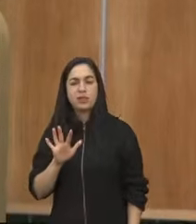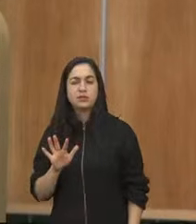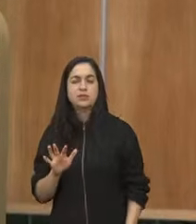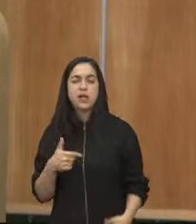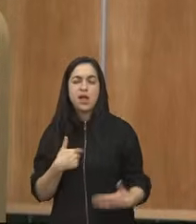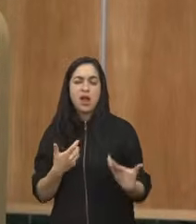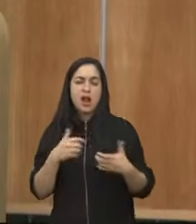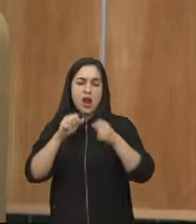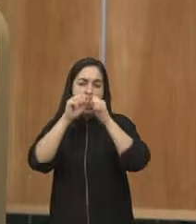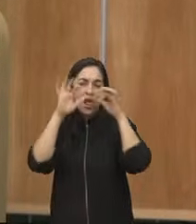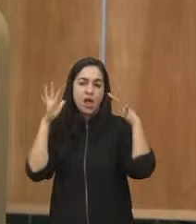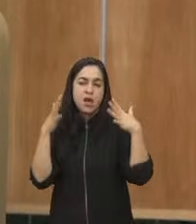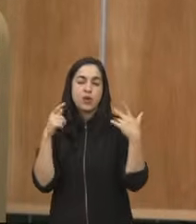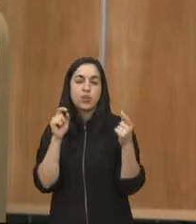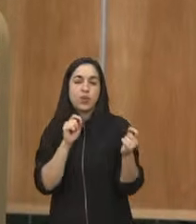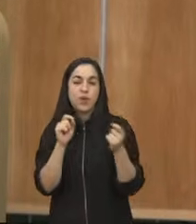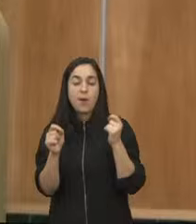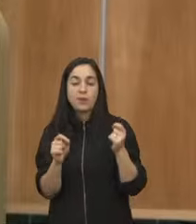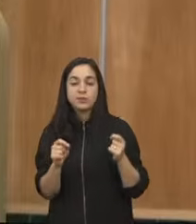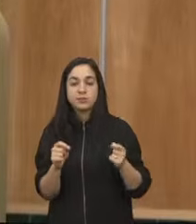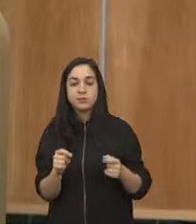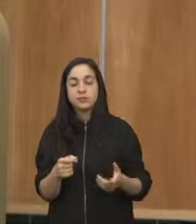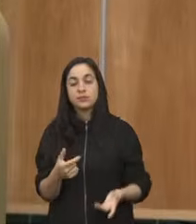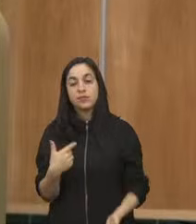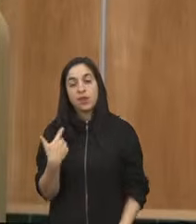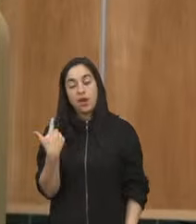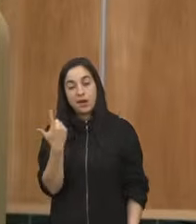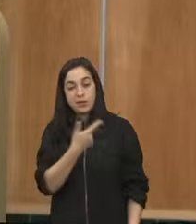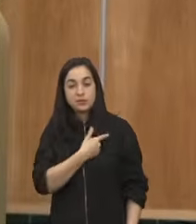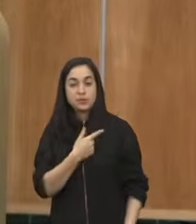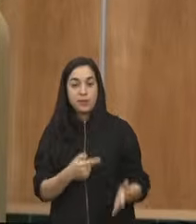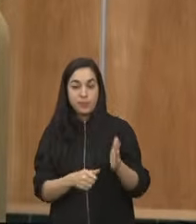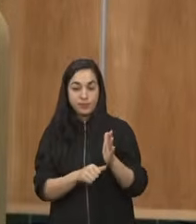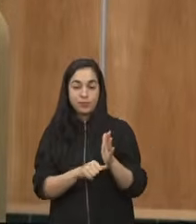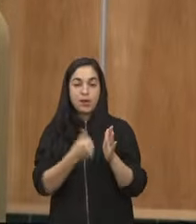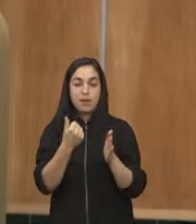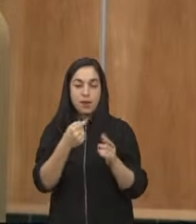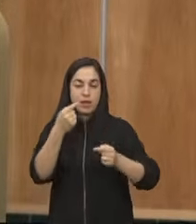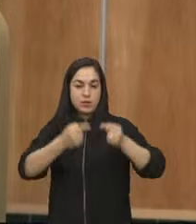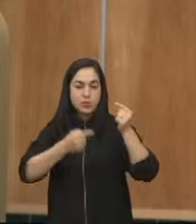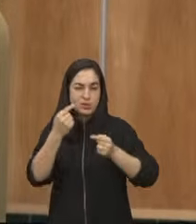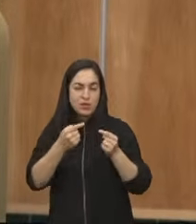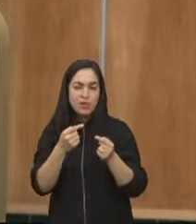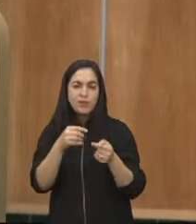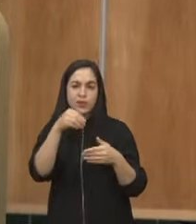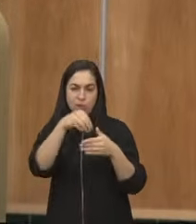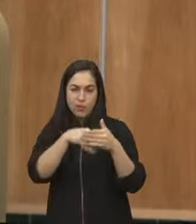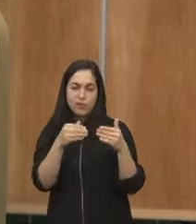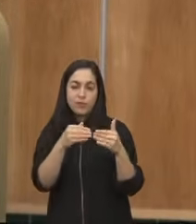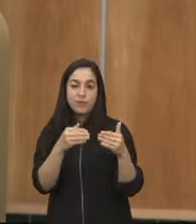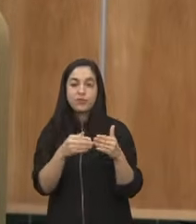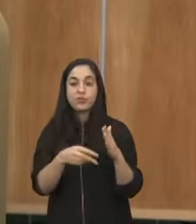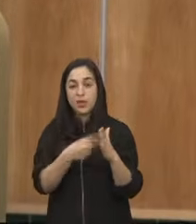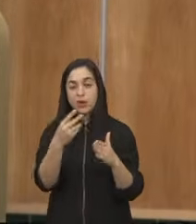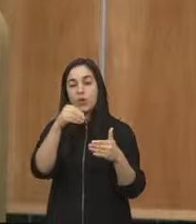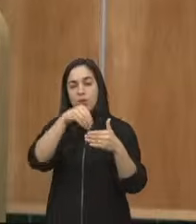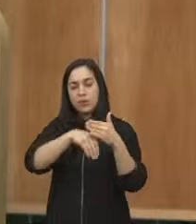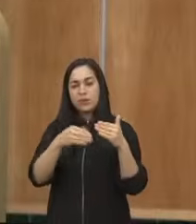quero deixar claro aqui que palavra de homem não faz curva. Na primeira discussão foi favorável, segunda discussão, favorável.